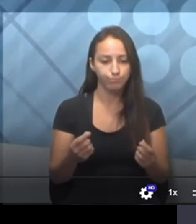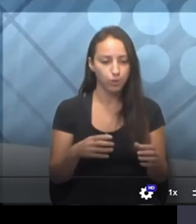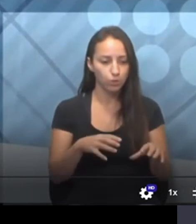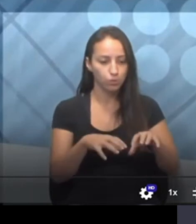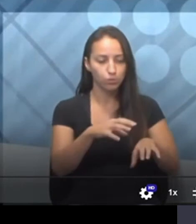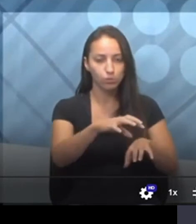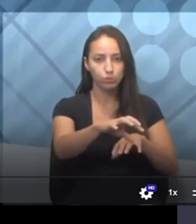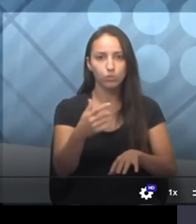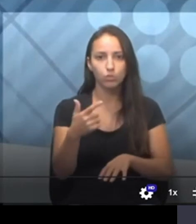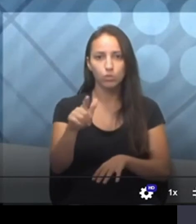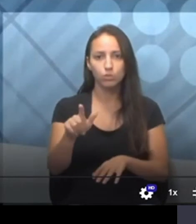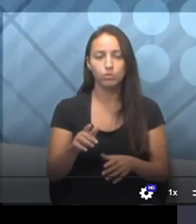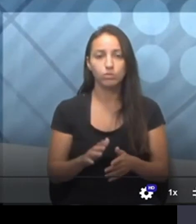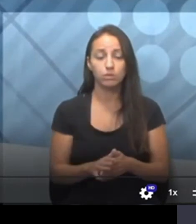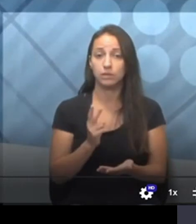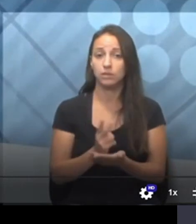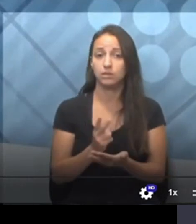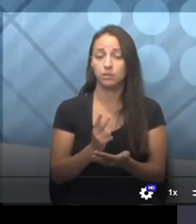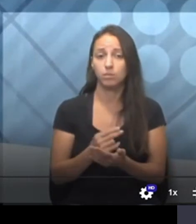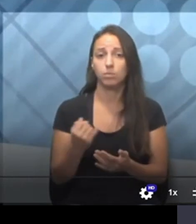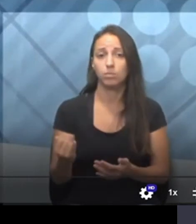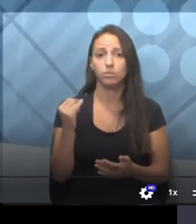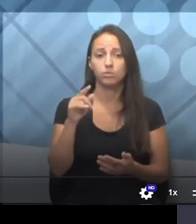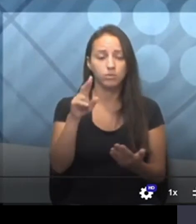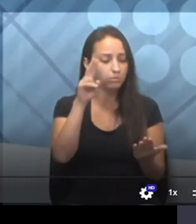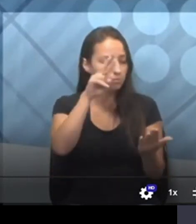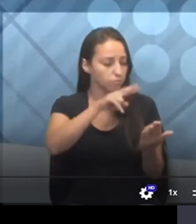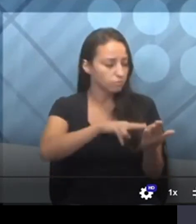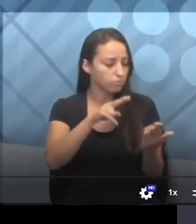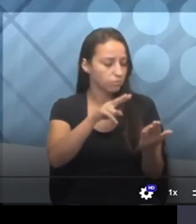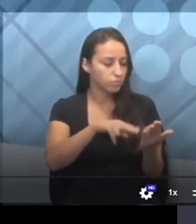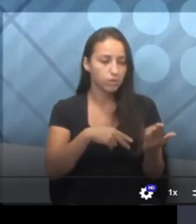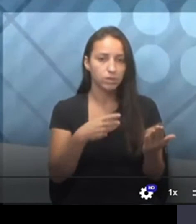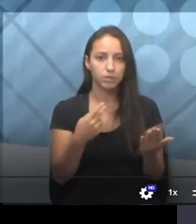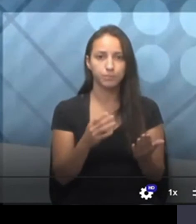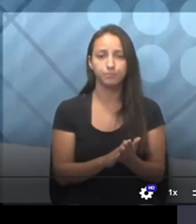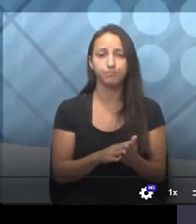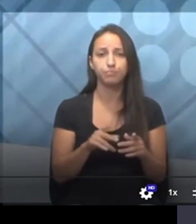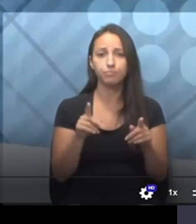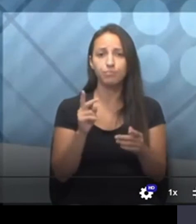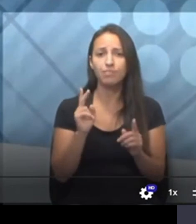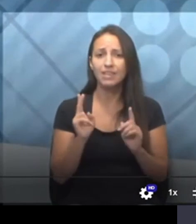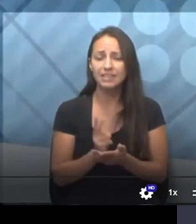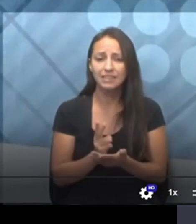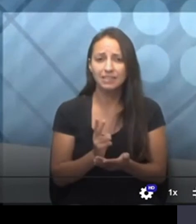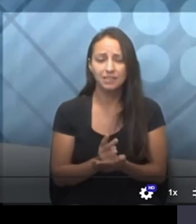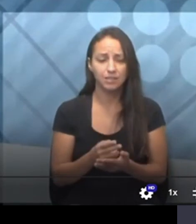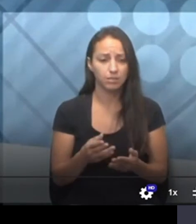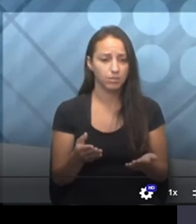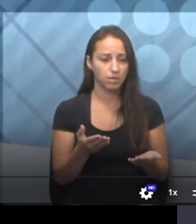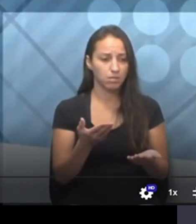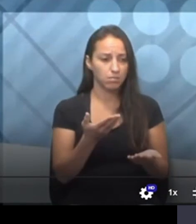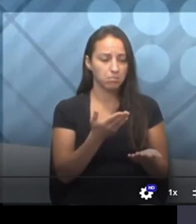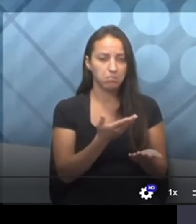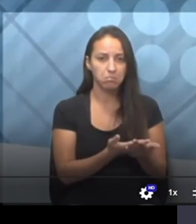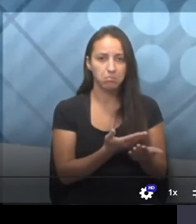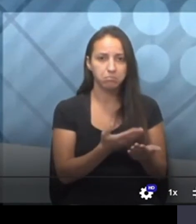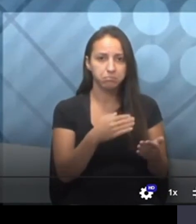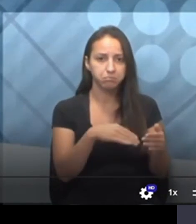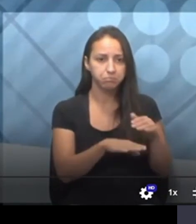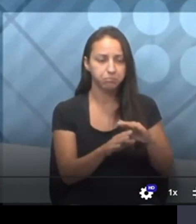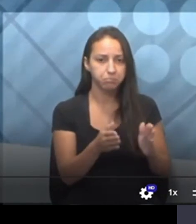certo? É sempre muito importante. Revisite sempre os materiais que você fez, sempre leve as aulas práticas, todo o material que você